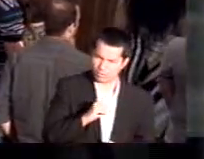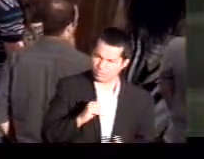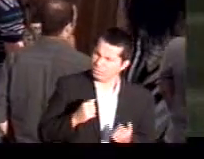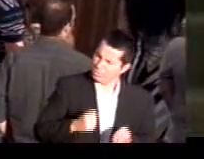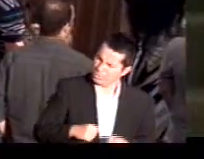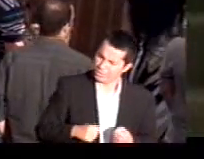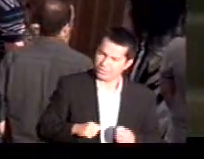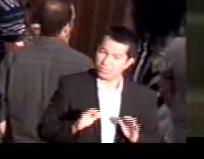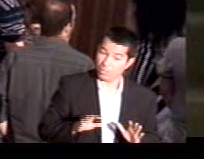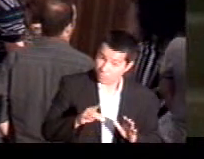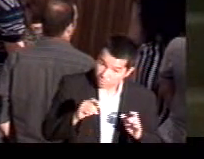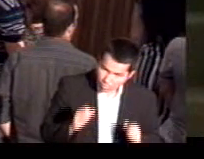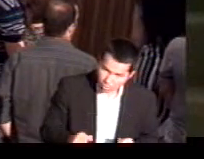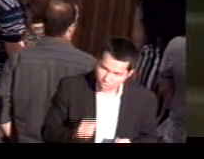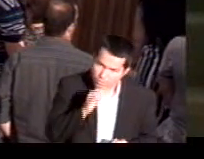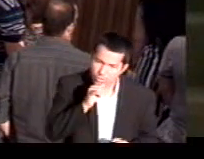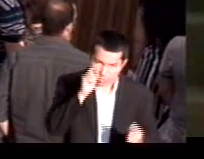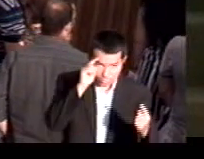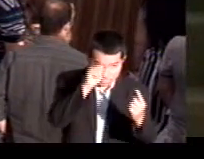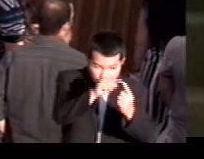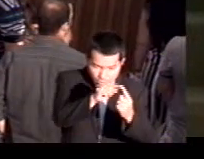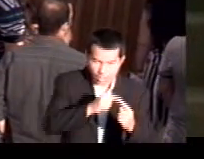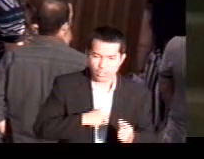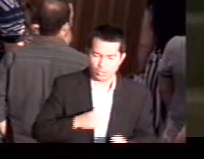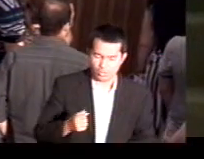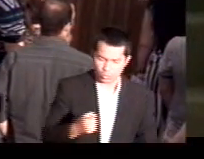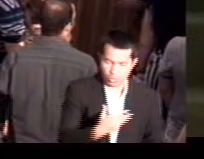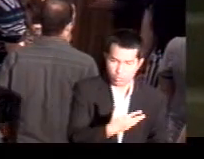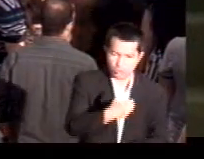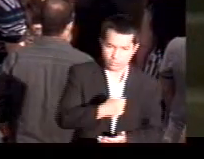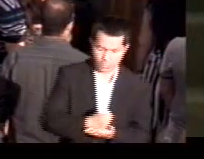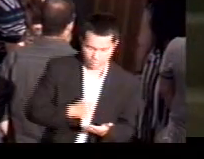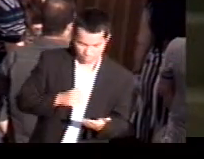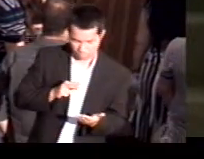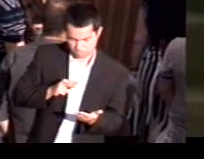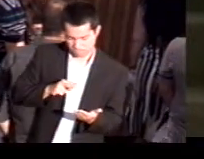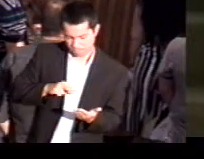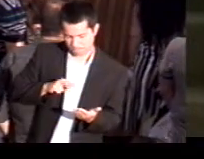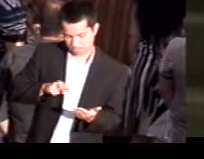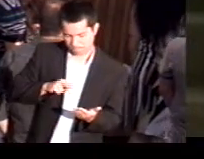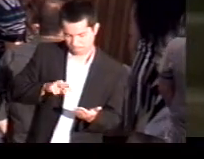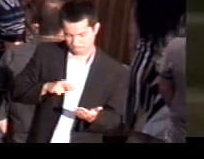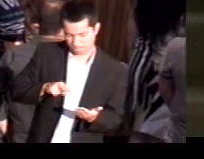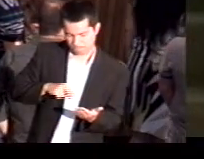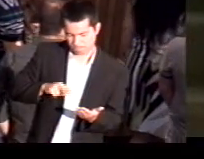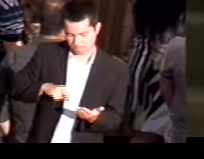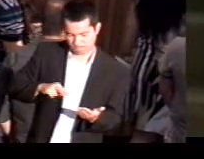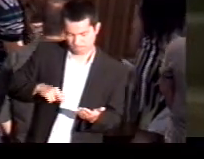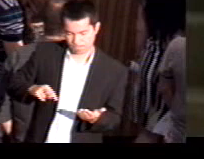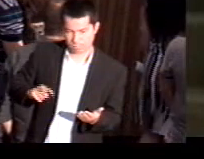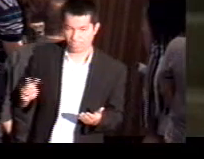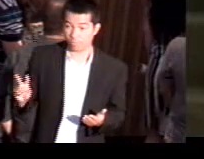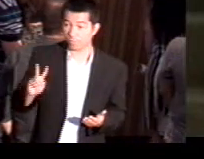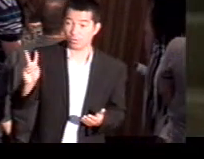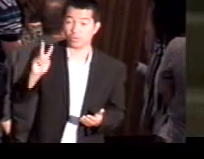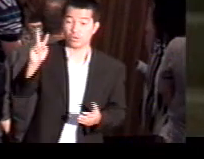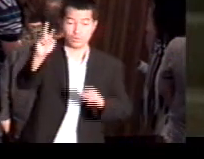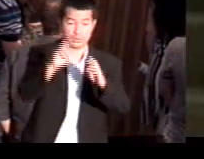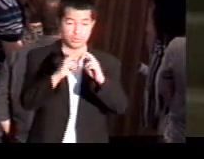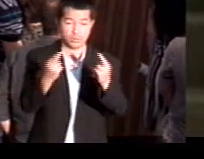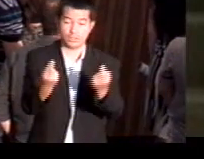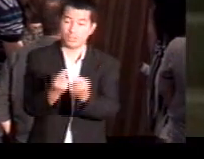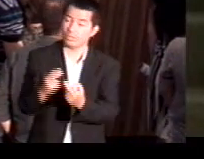pequena. Começa lá no Novo Testamento, deixa a palavra de Deus entrar no teu coração, os valores do reino entrarem na tua